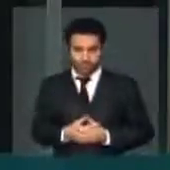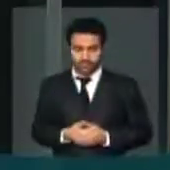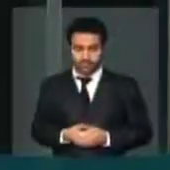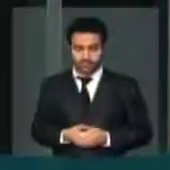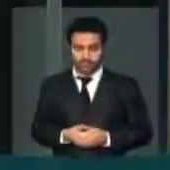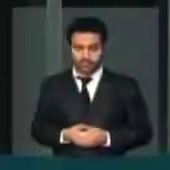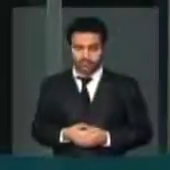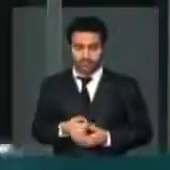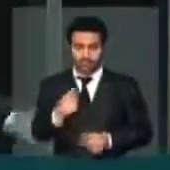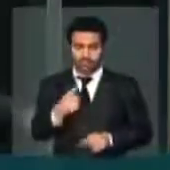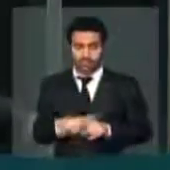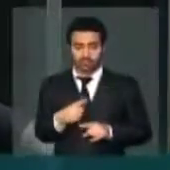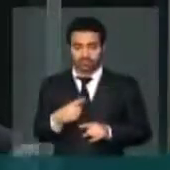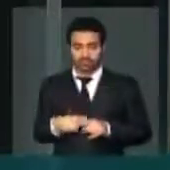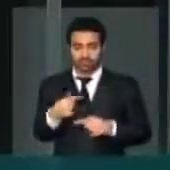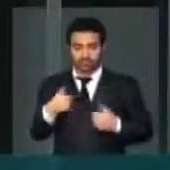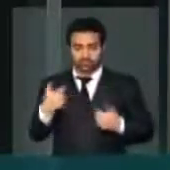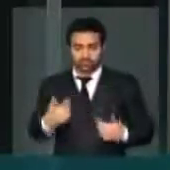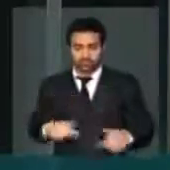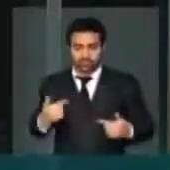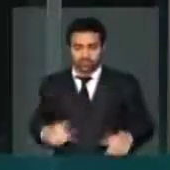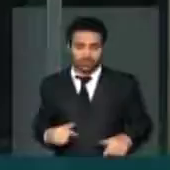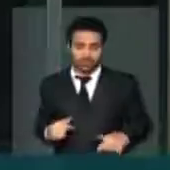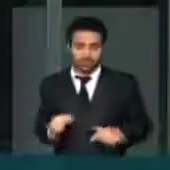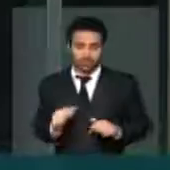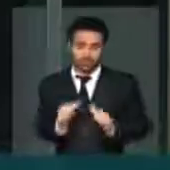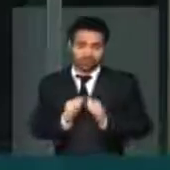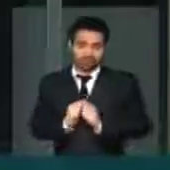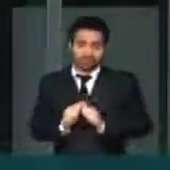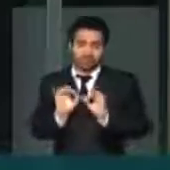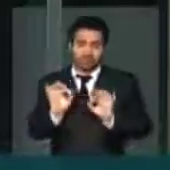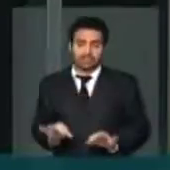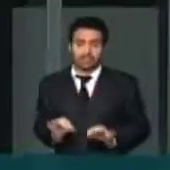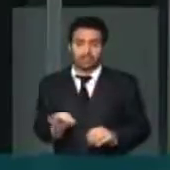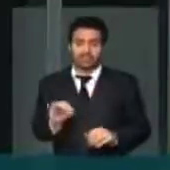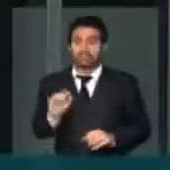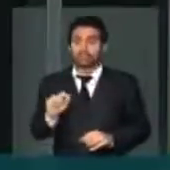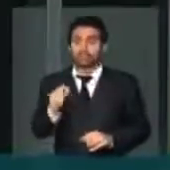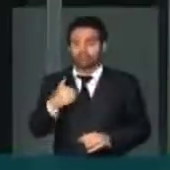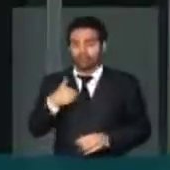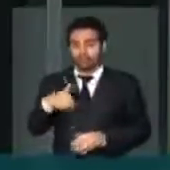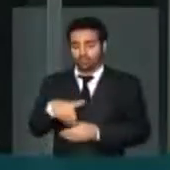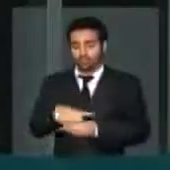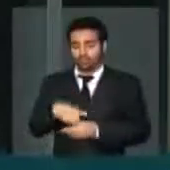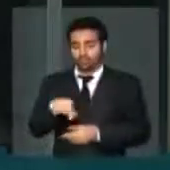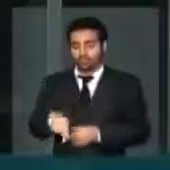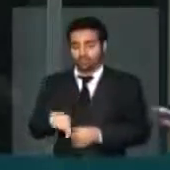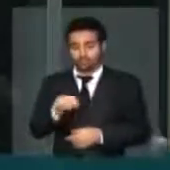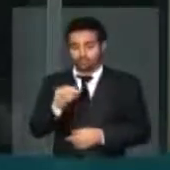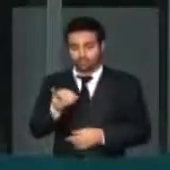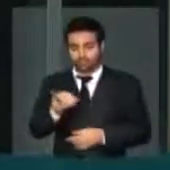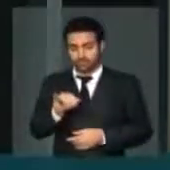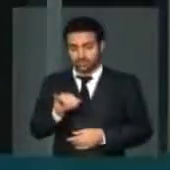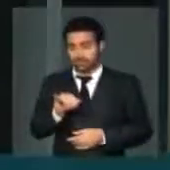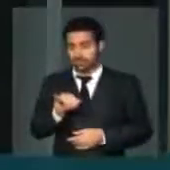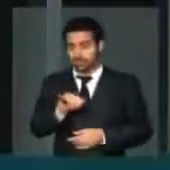porque eu não tenho mais convicção se o voto que eu vou dar nessa casa, se ele vai valer.